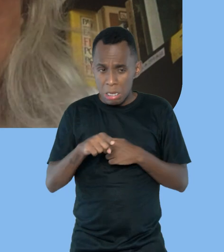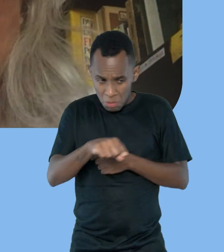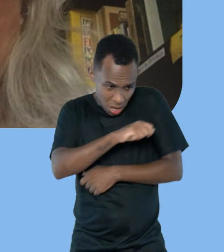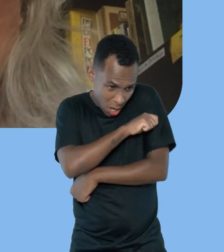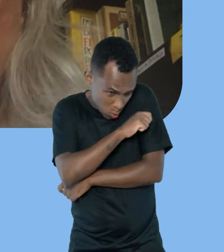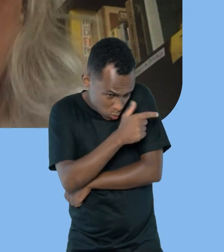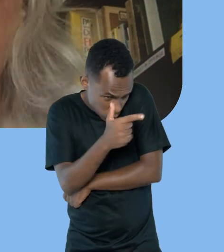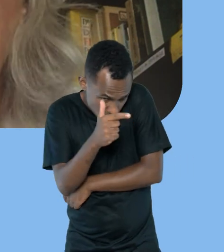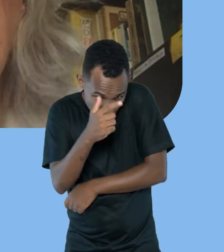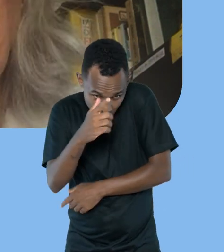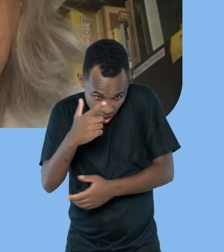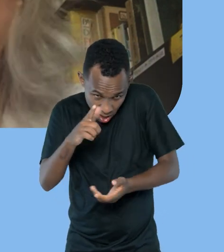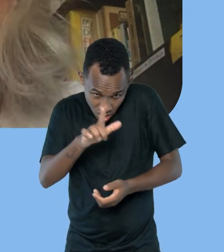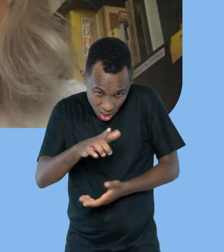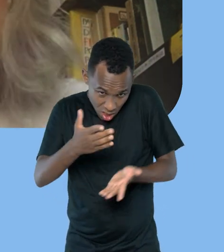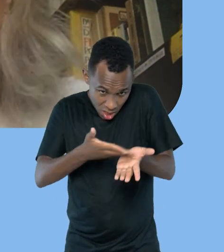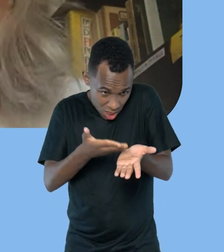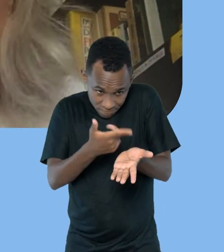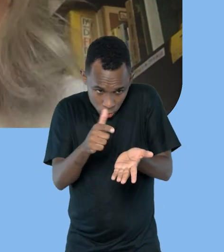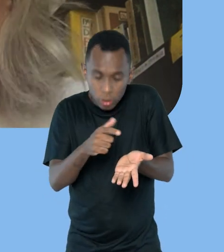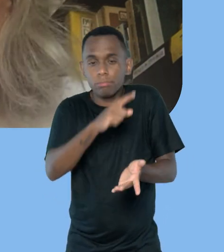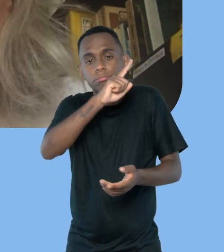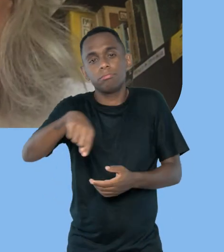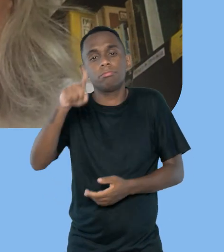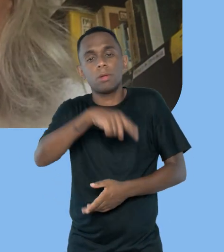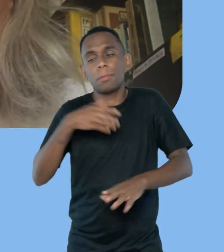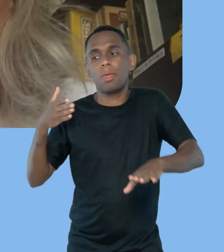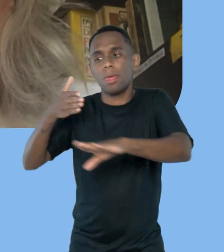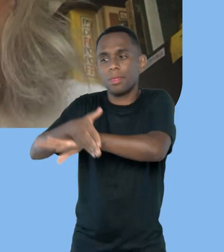estivesse com o livro. E isso era dramático.